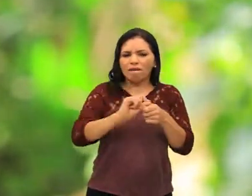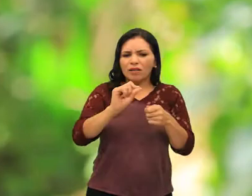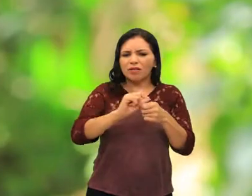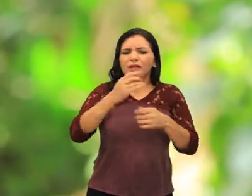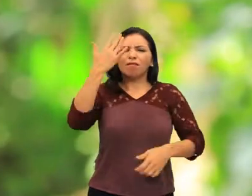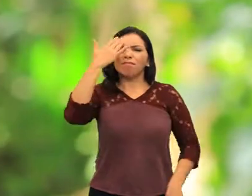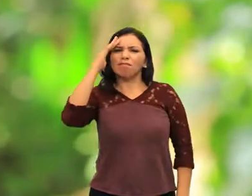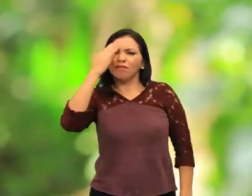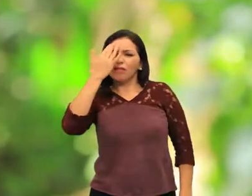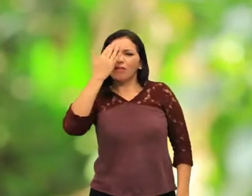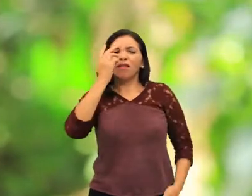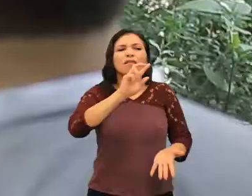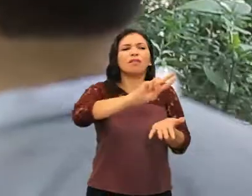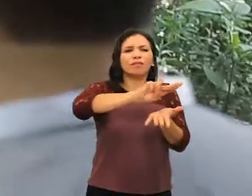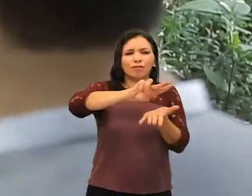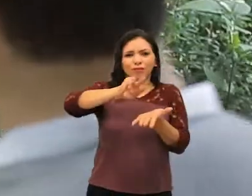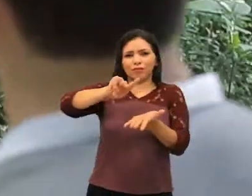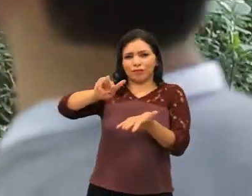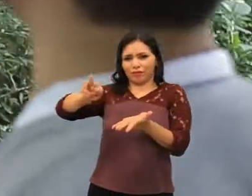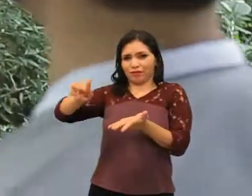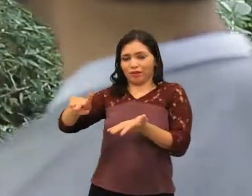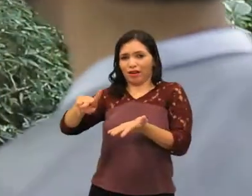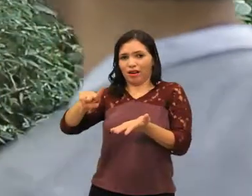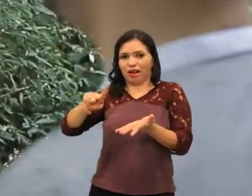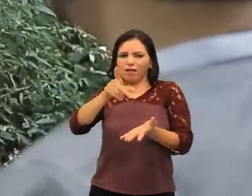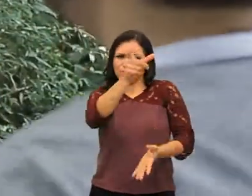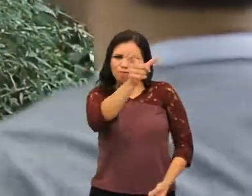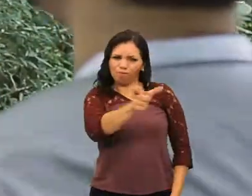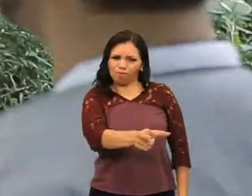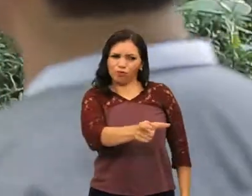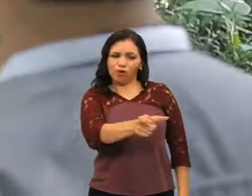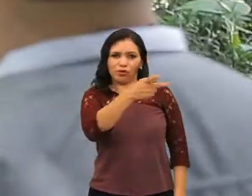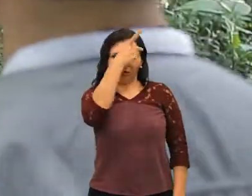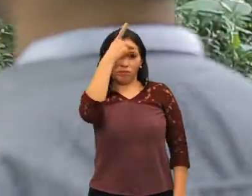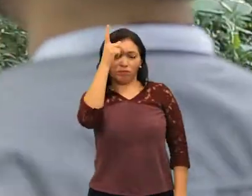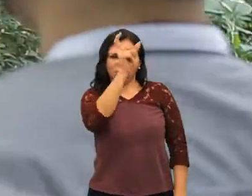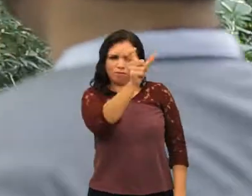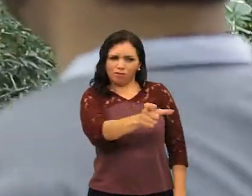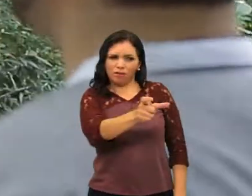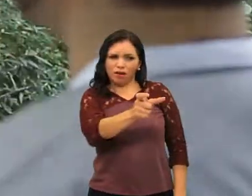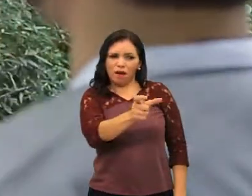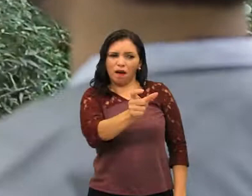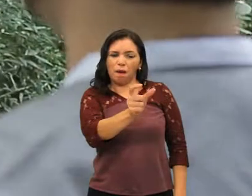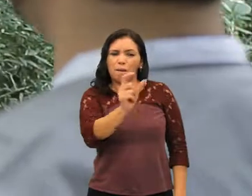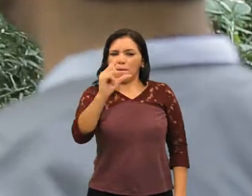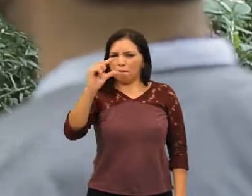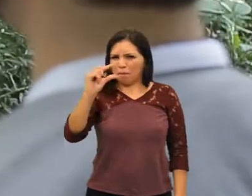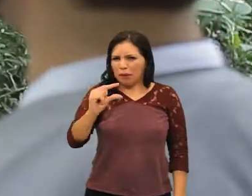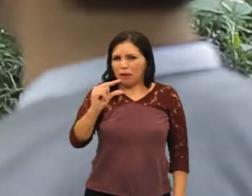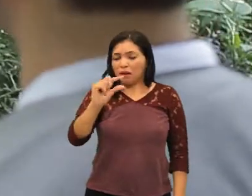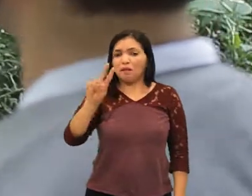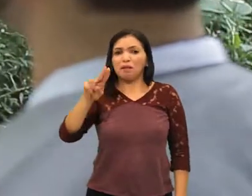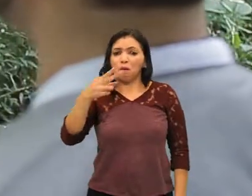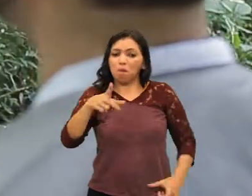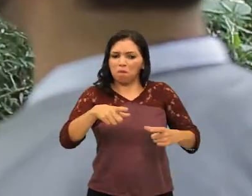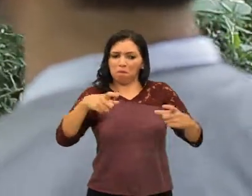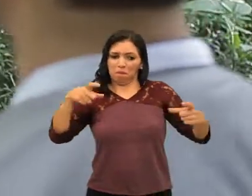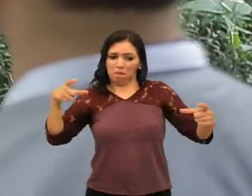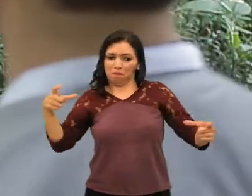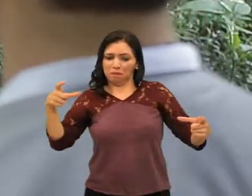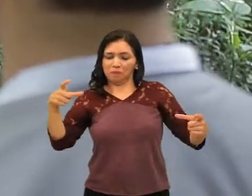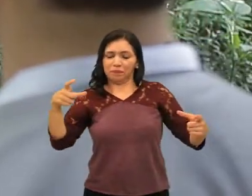formas, né, através de várias atitudes. Pequenas atitudes, né, que acarretam em grandes resultados.